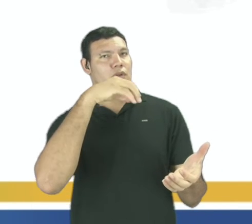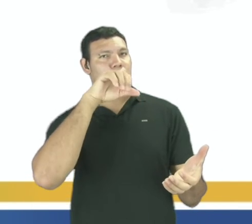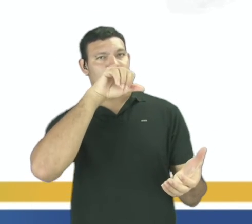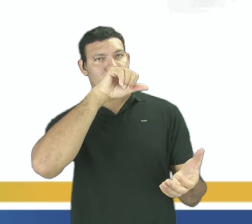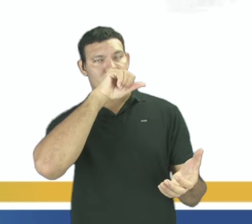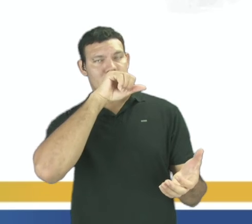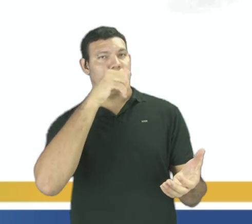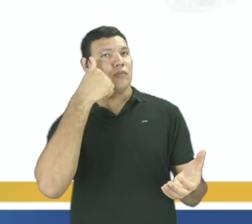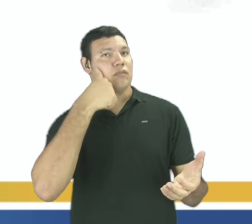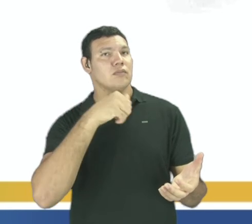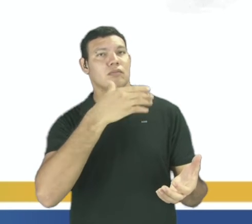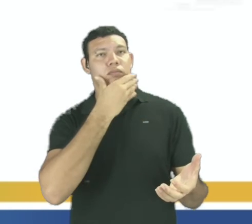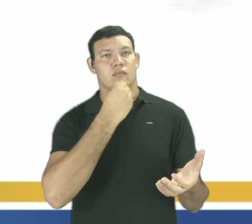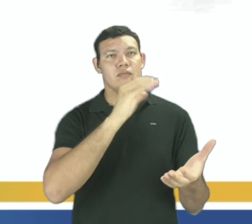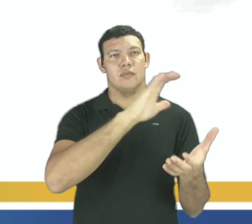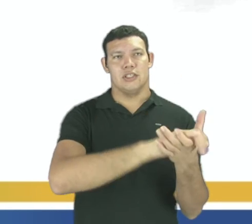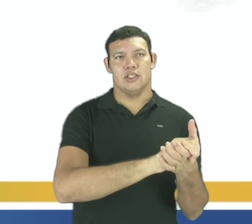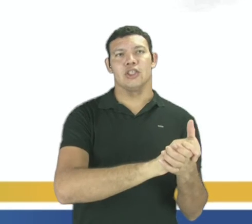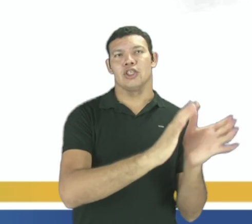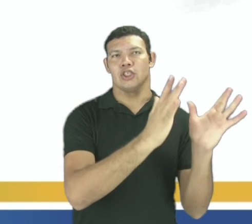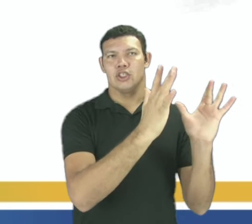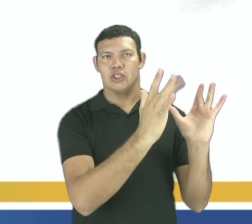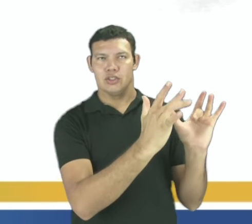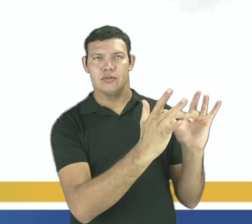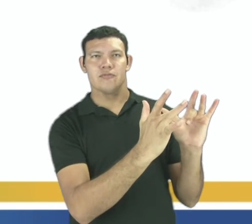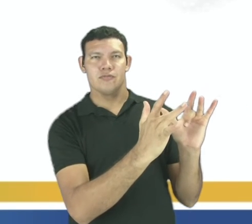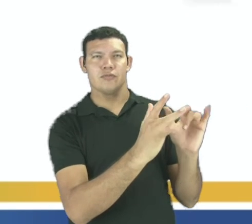a questão. Se não,